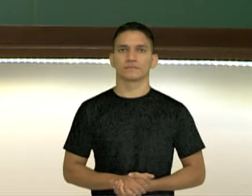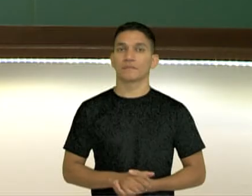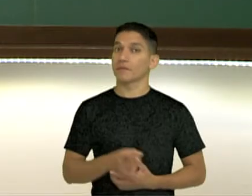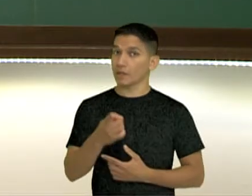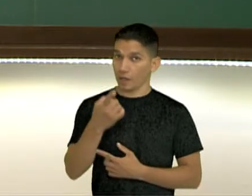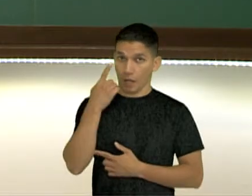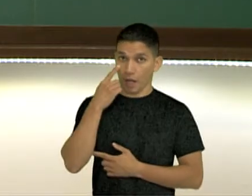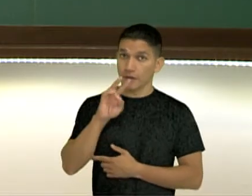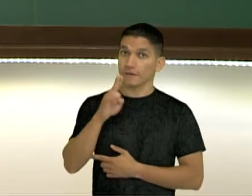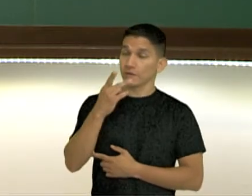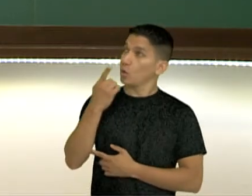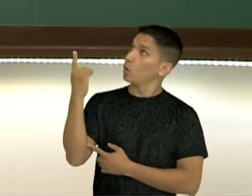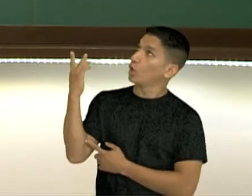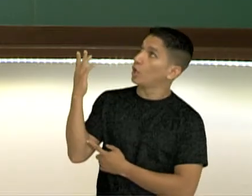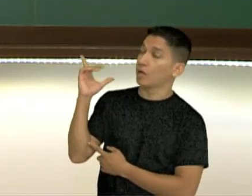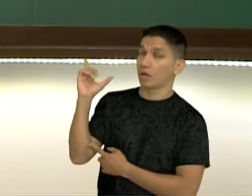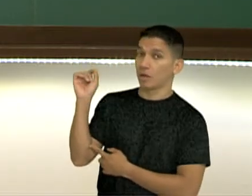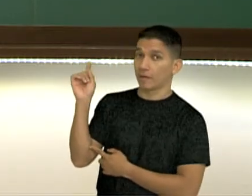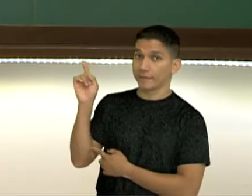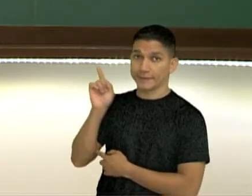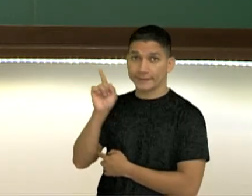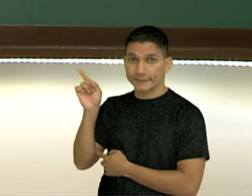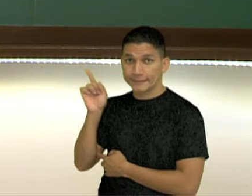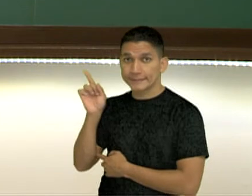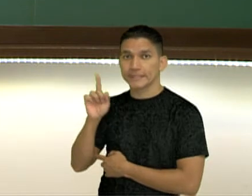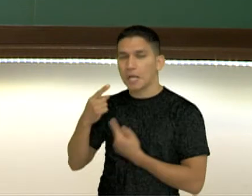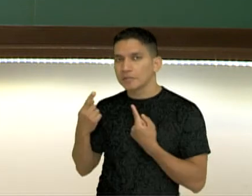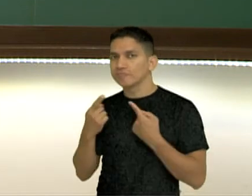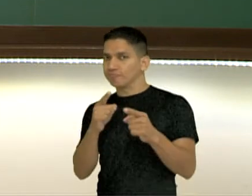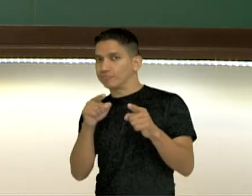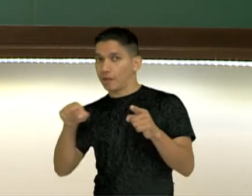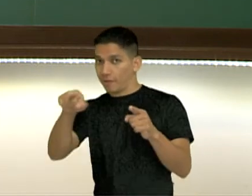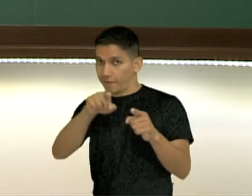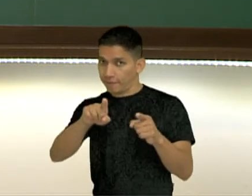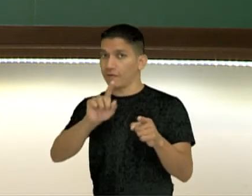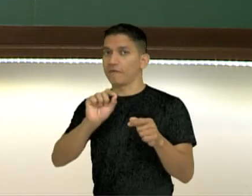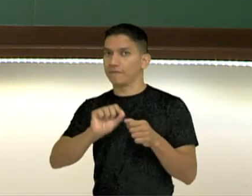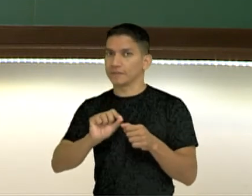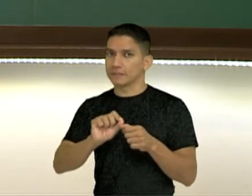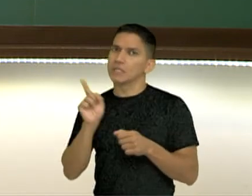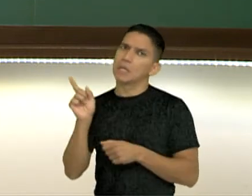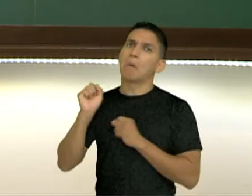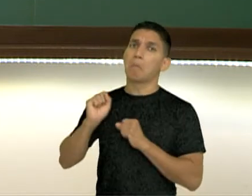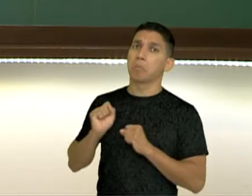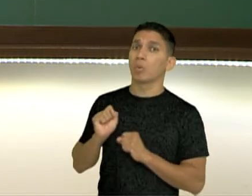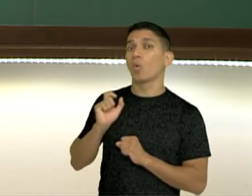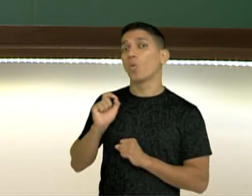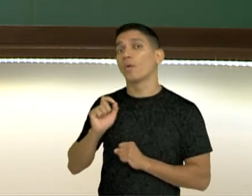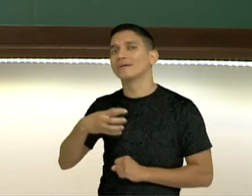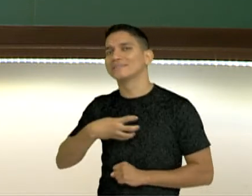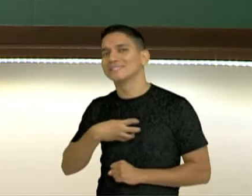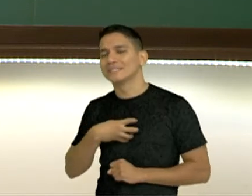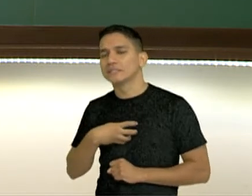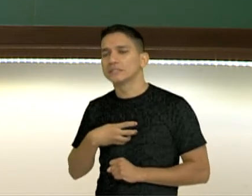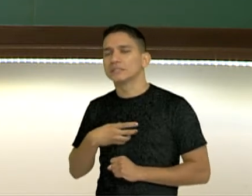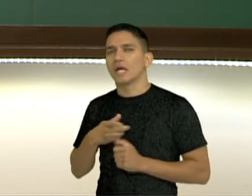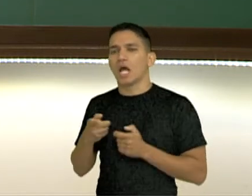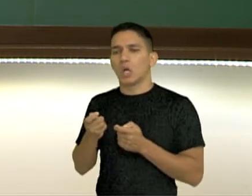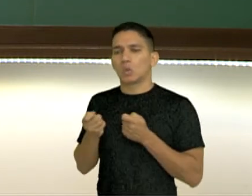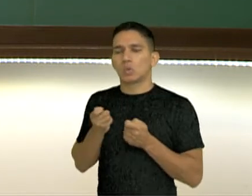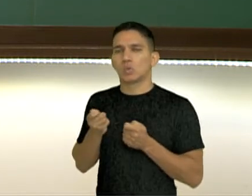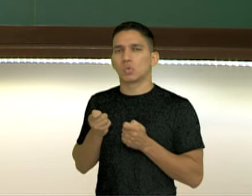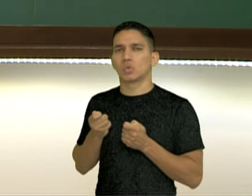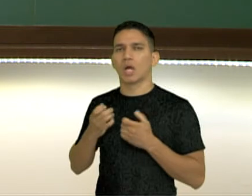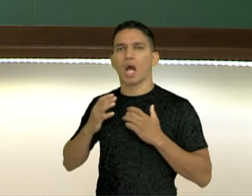Vocês viram que nesse desafio para vocês, ele poderia até ter uma folga no orçamento, mas daí vem